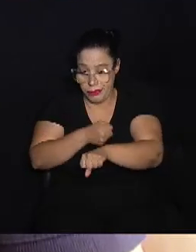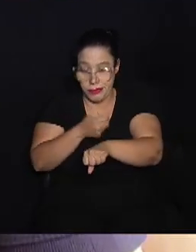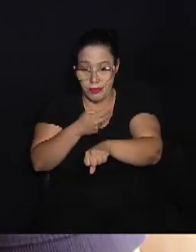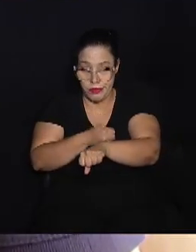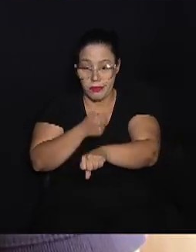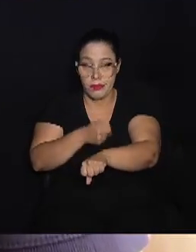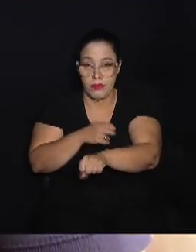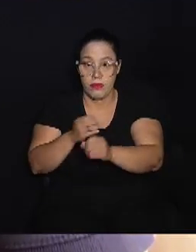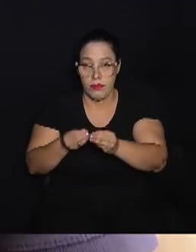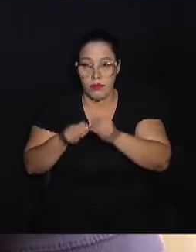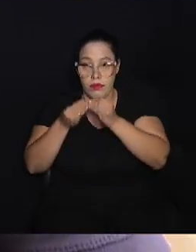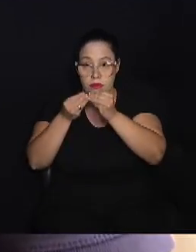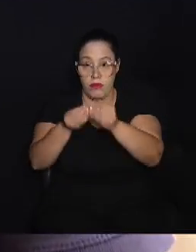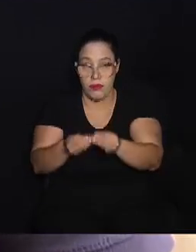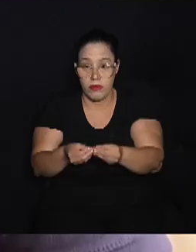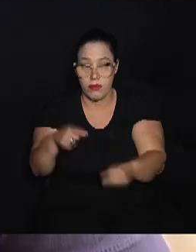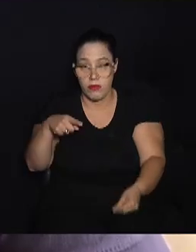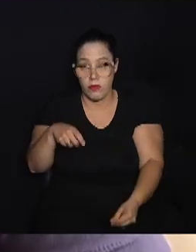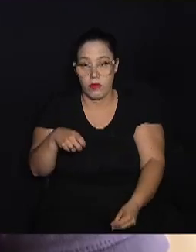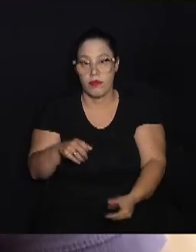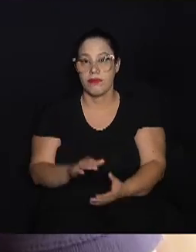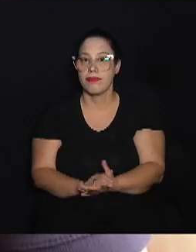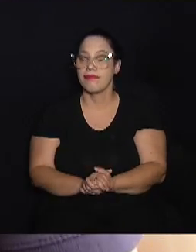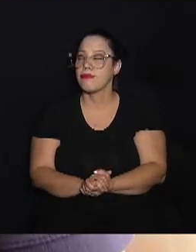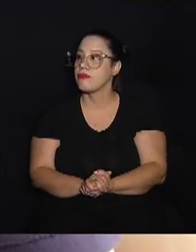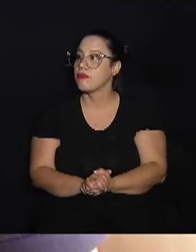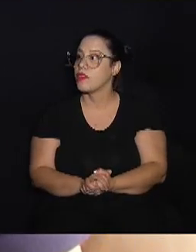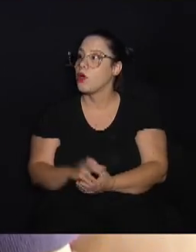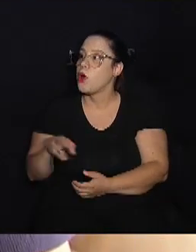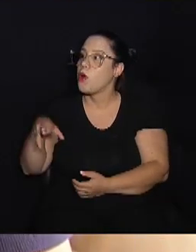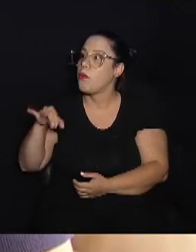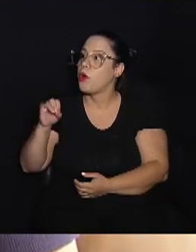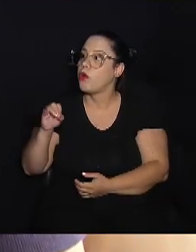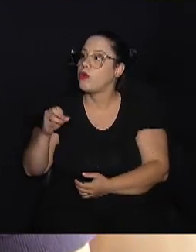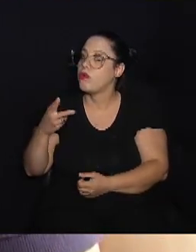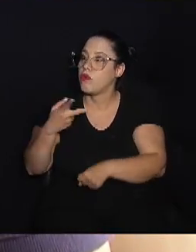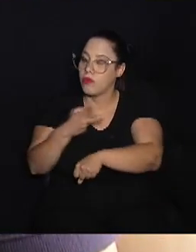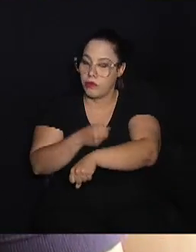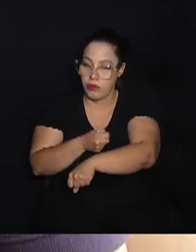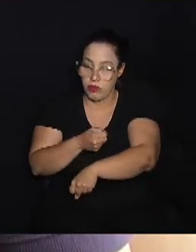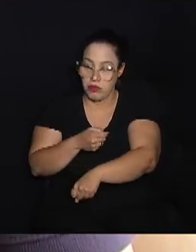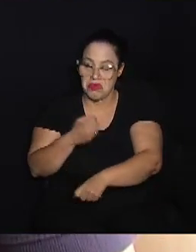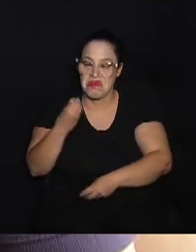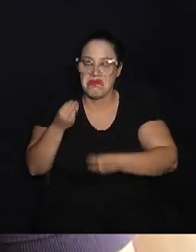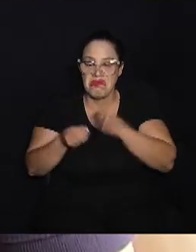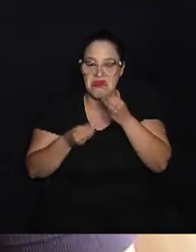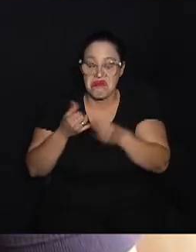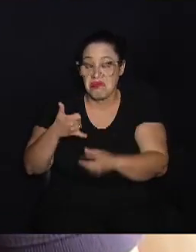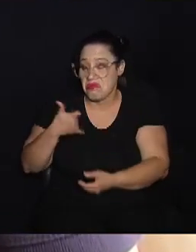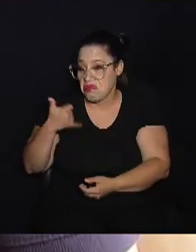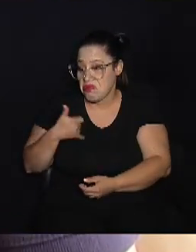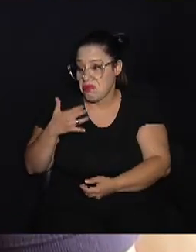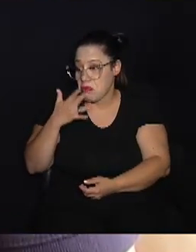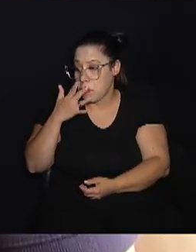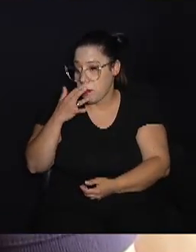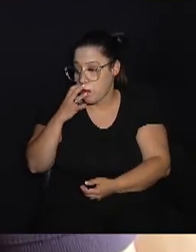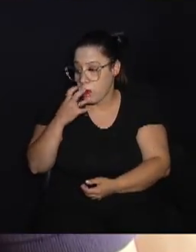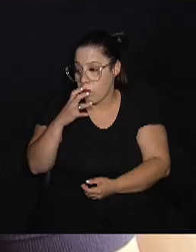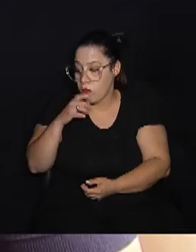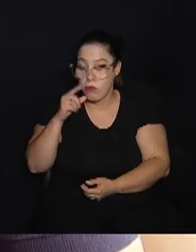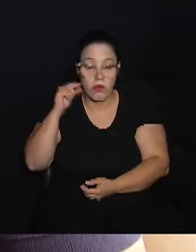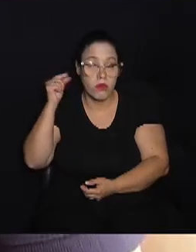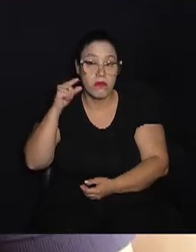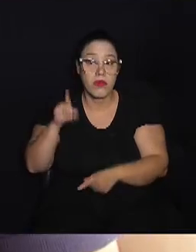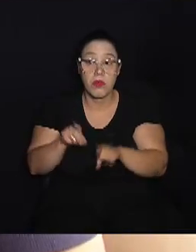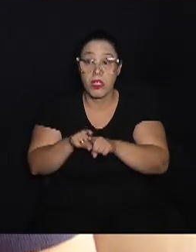gente oferta essa vacina aqui no nosso setor. E Bruno, essa vacina ela é recomendada a partir de qual idade para os cães e para os gatos